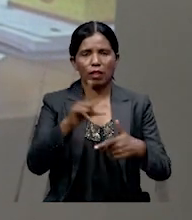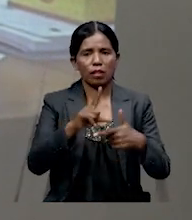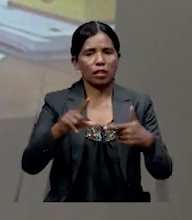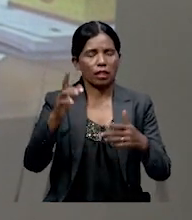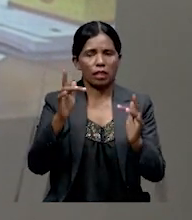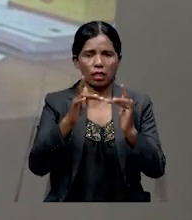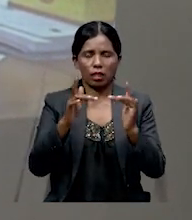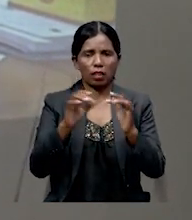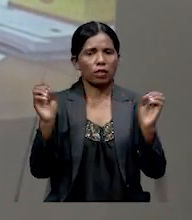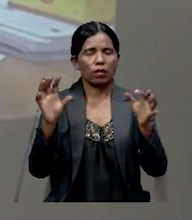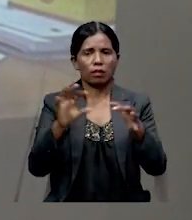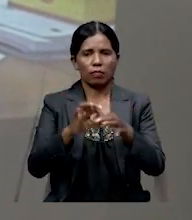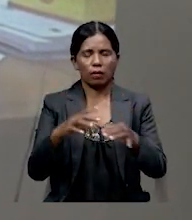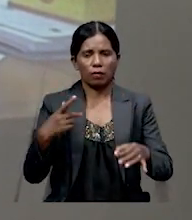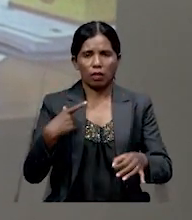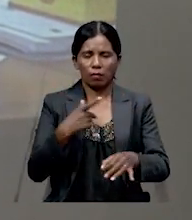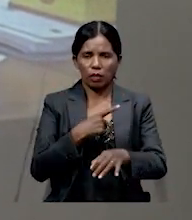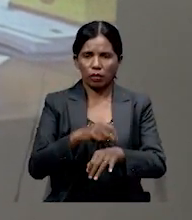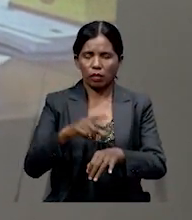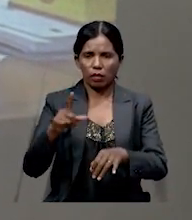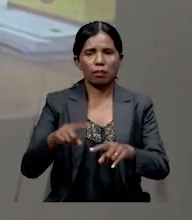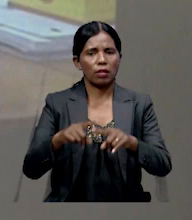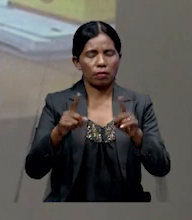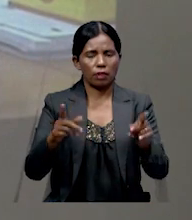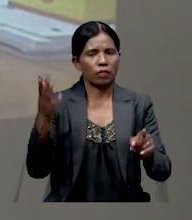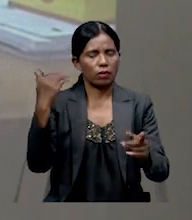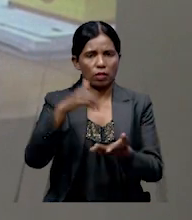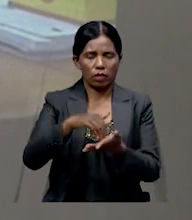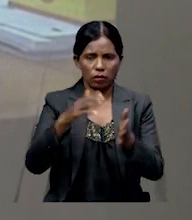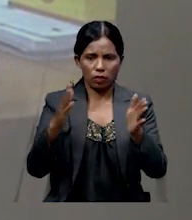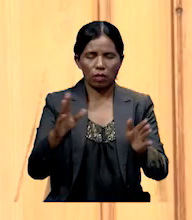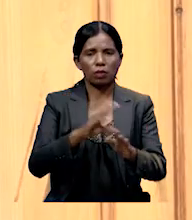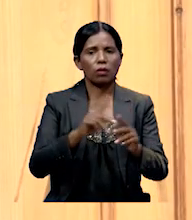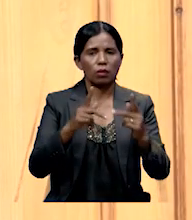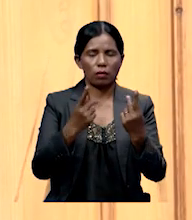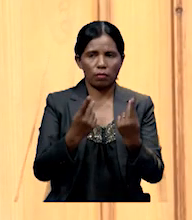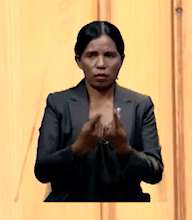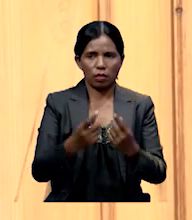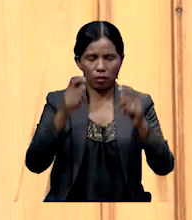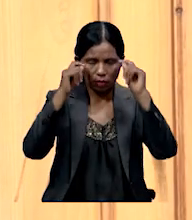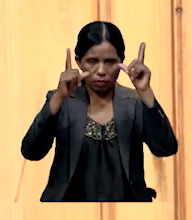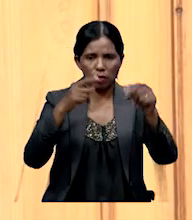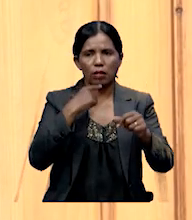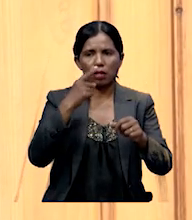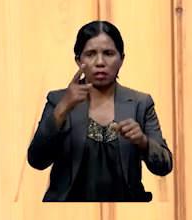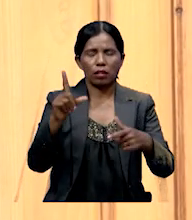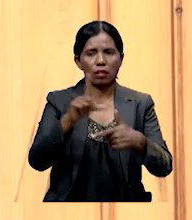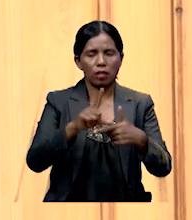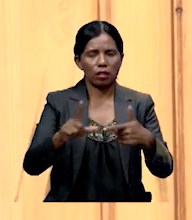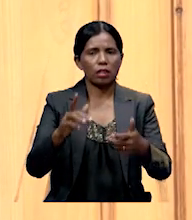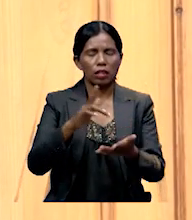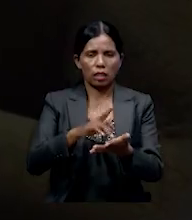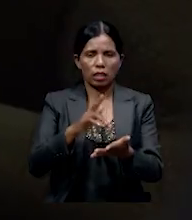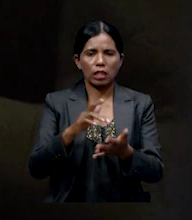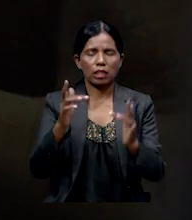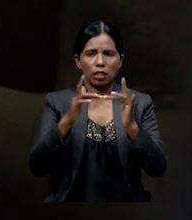lá os detos e membro do parlamento, mas bem, antes, né, estudante no empresário Timor Ansira nos questiona, linha internet de belau